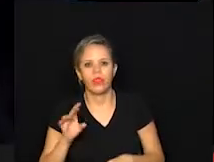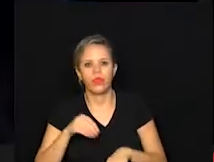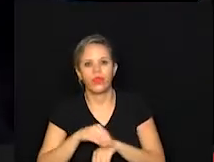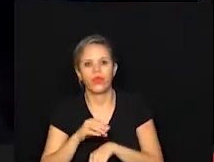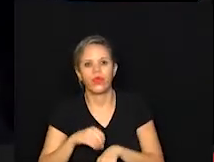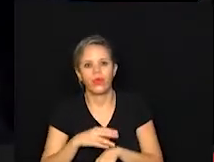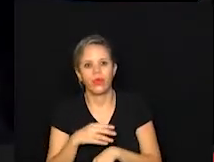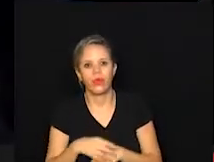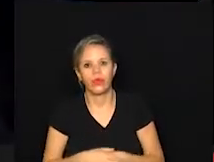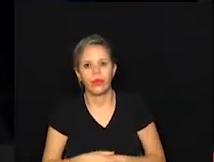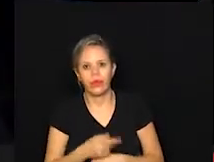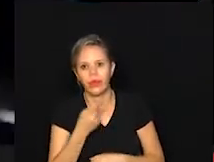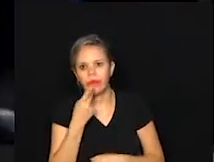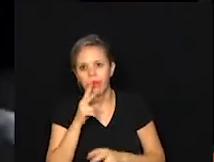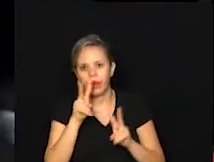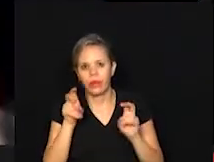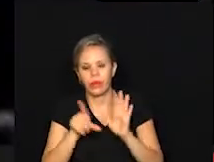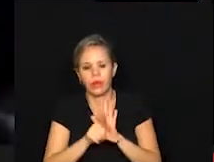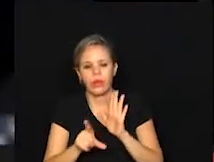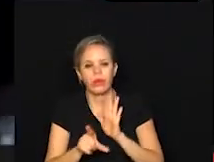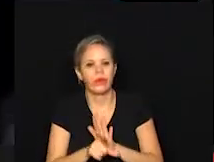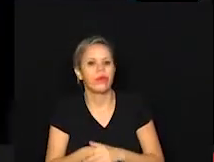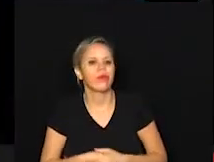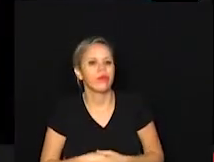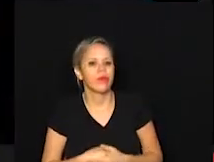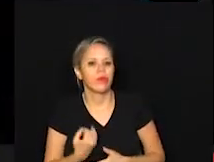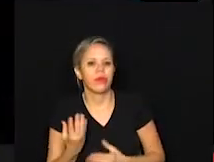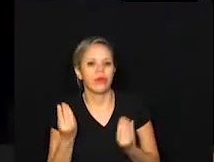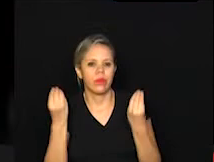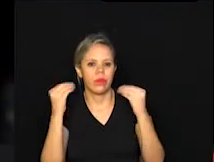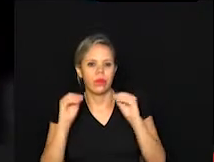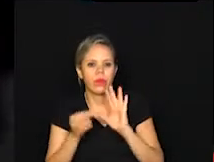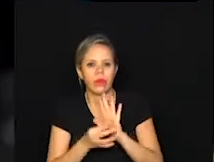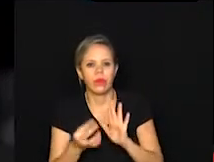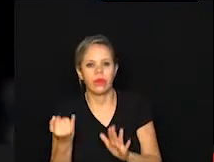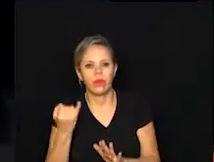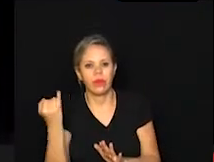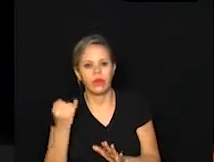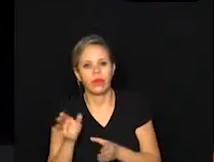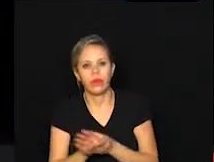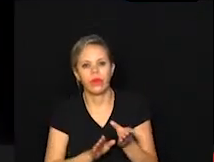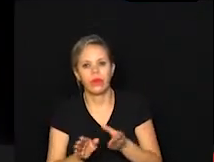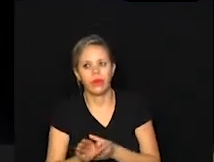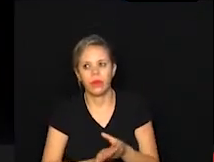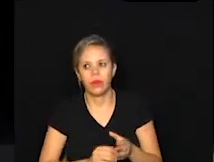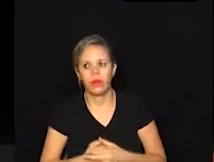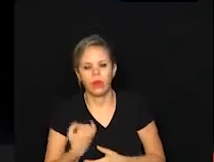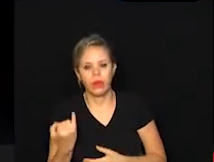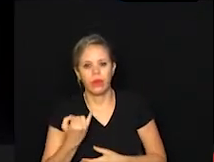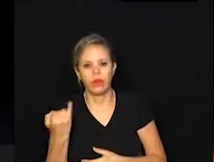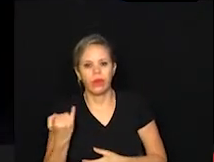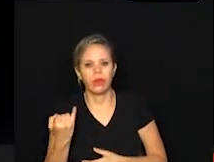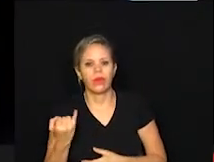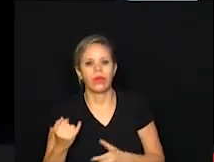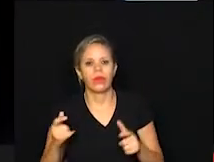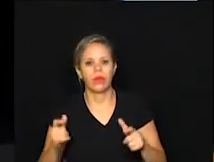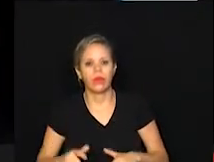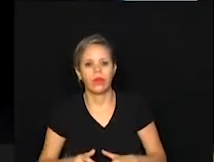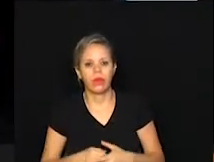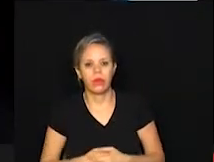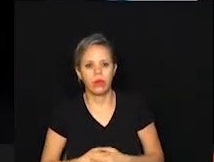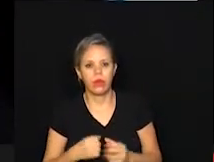algumas considerações sobre a lei, né? Quer dizer, acho que foi muito bem colocado a importância do Conselho, a importância desse espaço